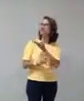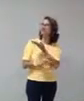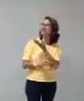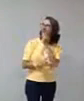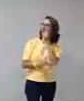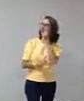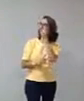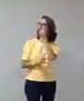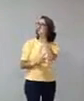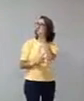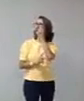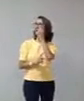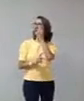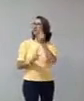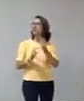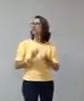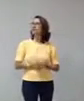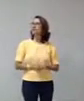Elinaldo Meira.